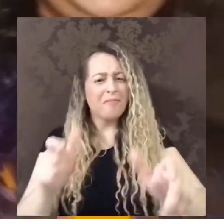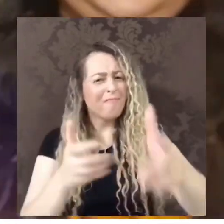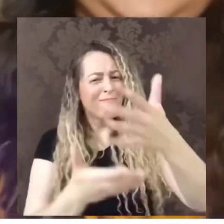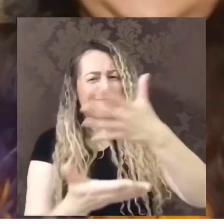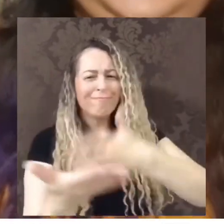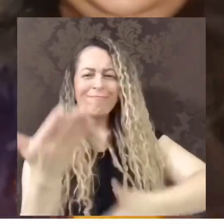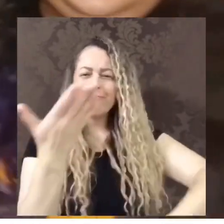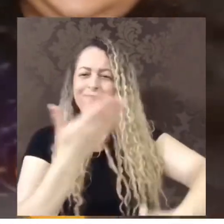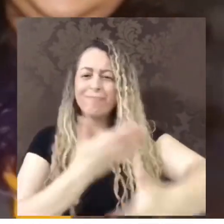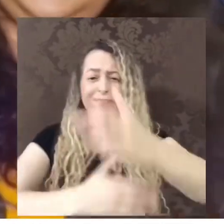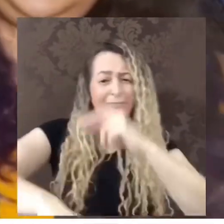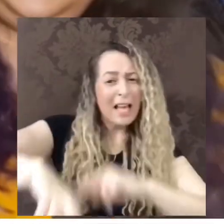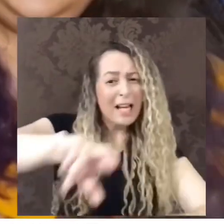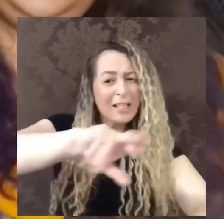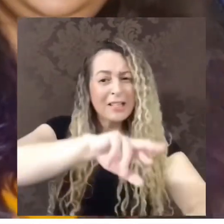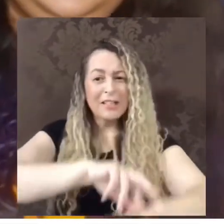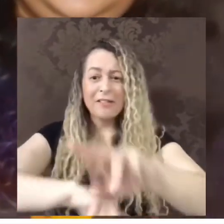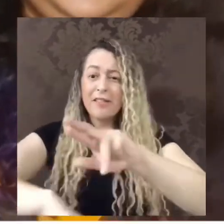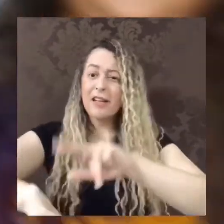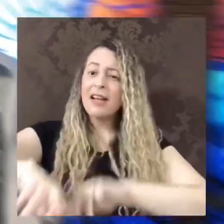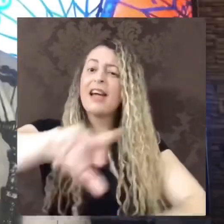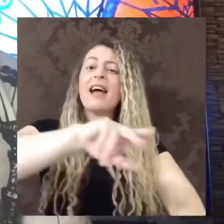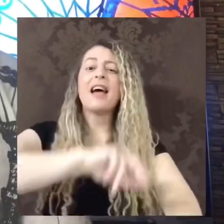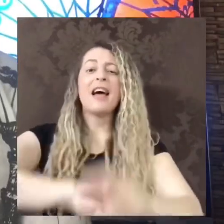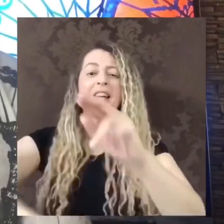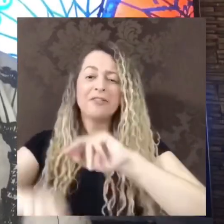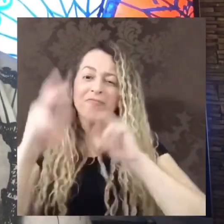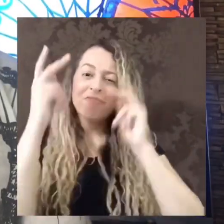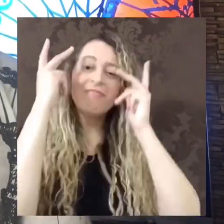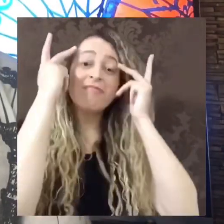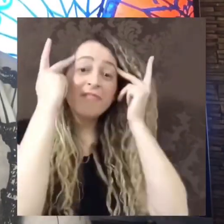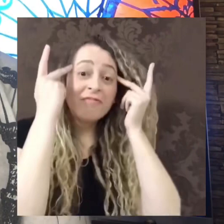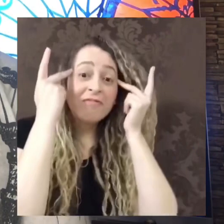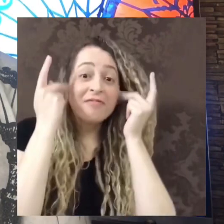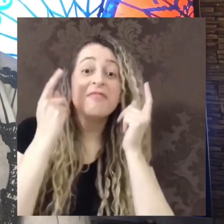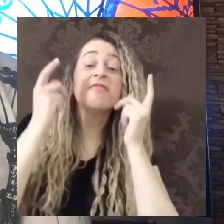normal. Ser diferente é. Ser diferente é